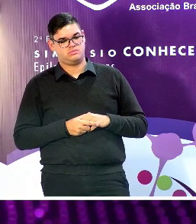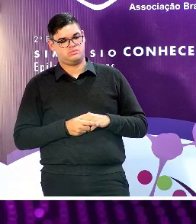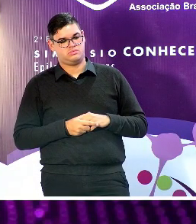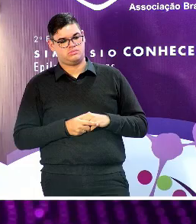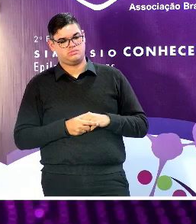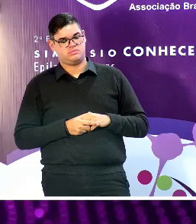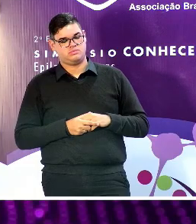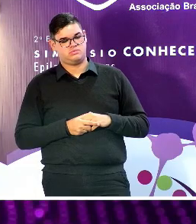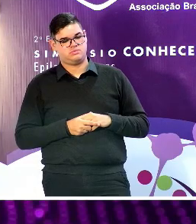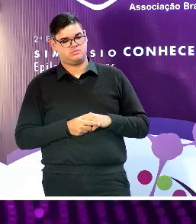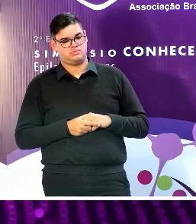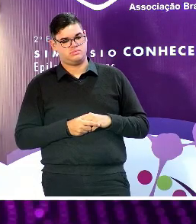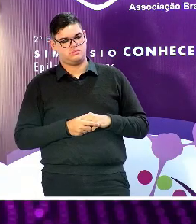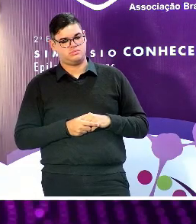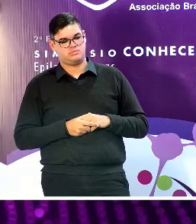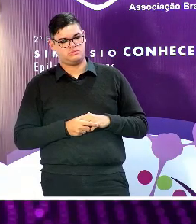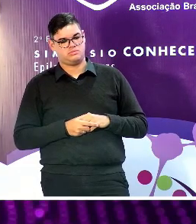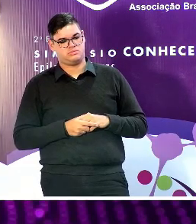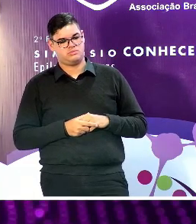preso.